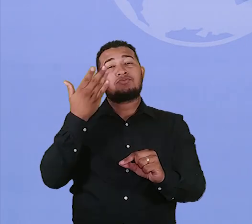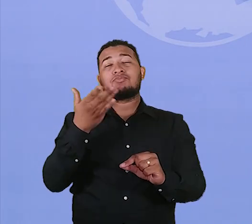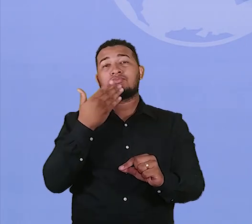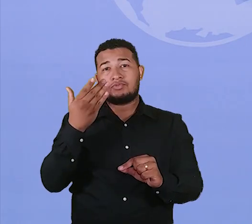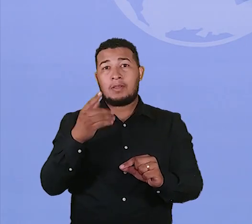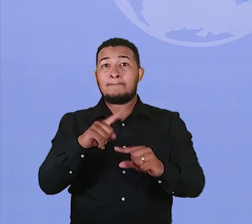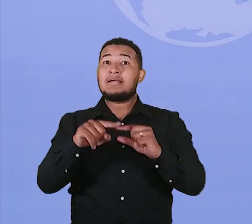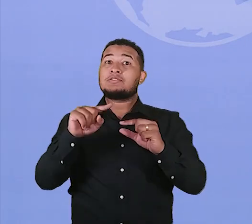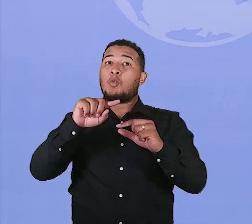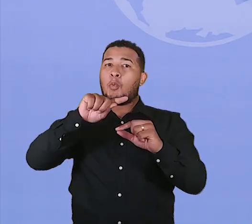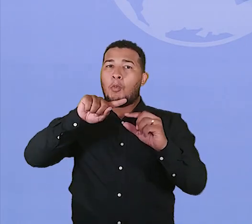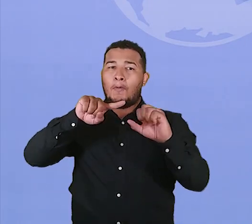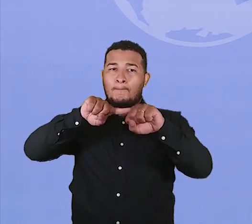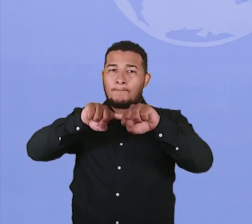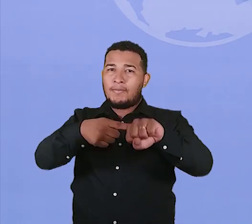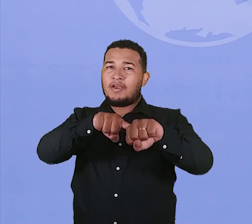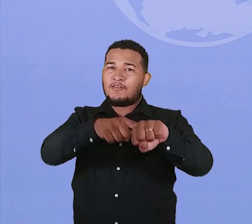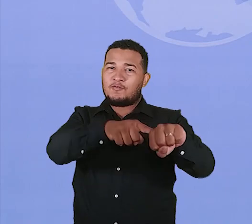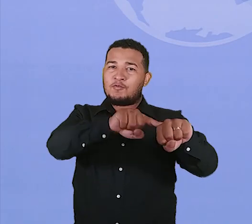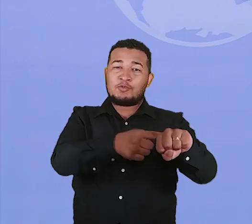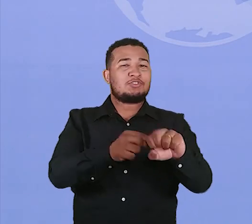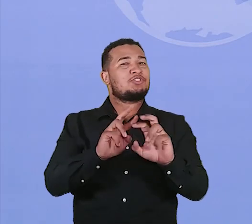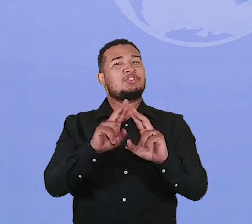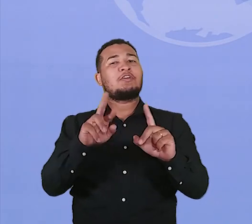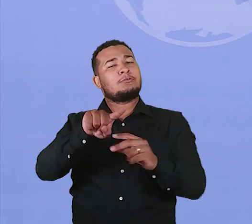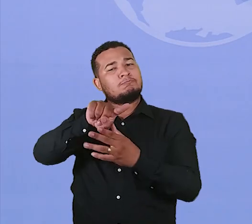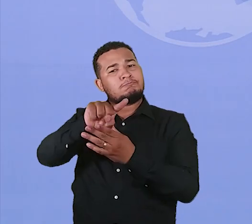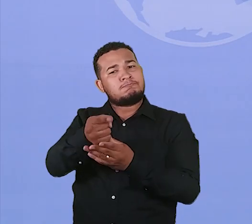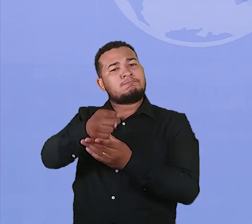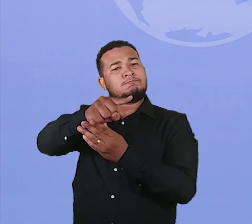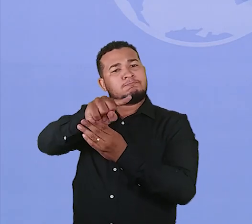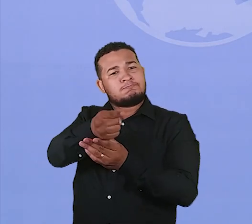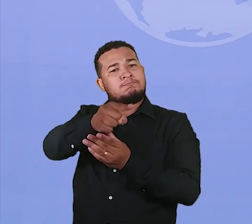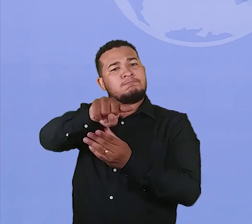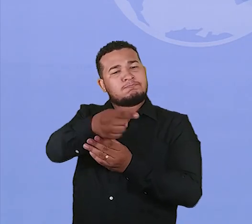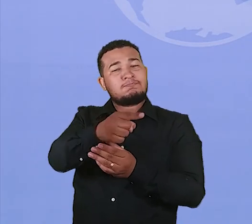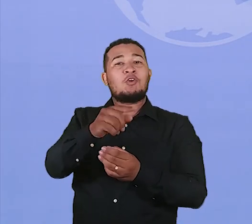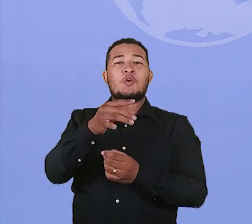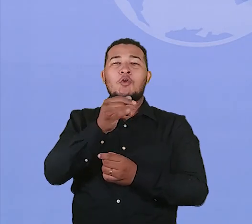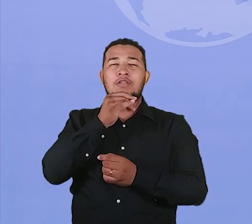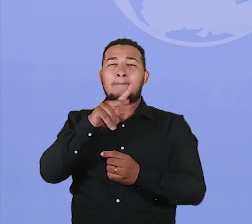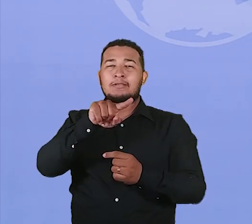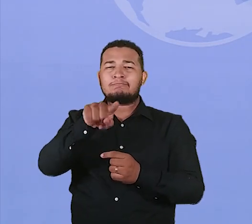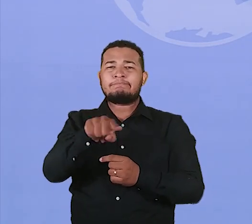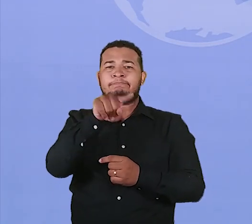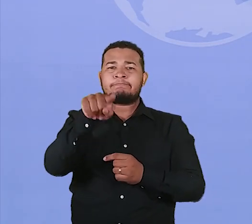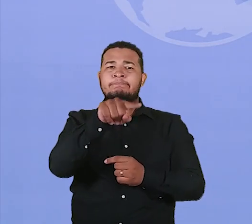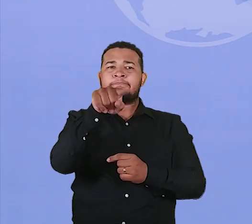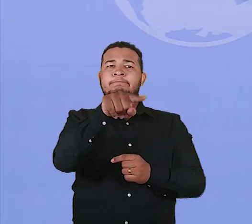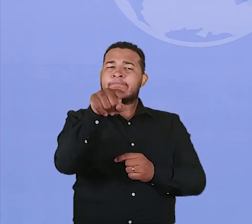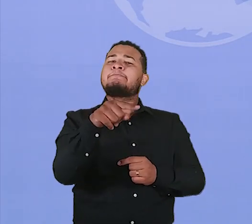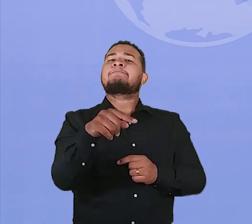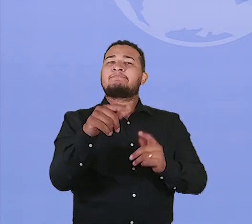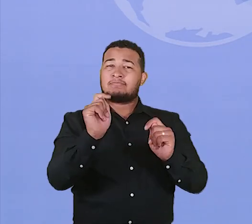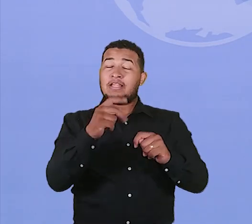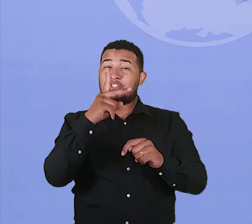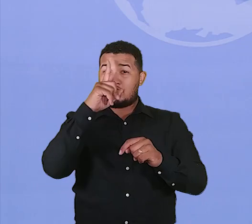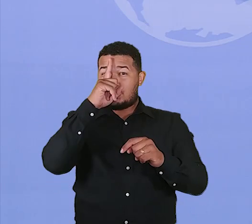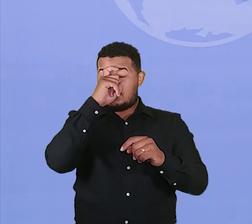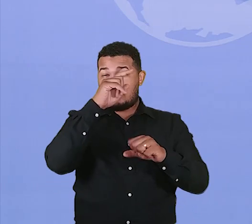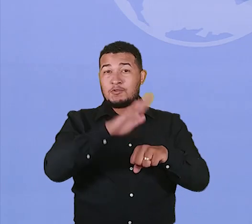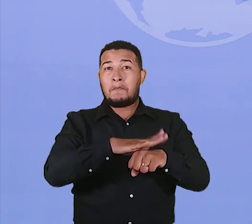achar uso ele tá em espiral tá então ele é mais difícil retirado a gente já tinha o parafuso vários momentos